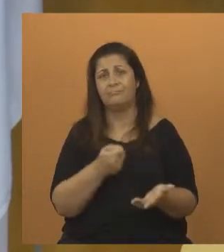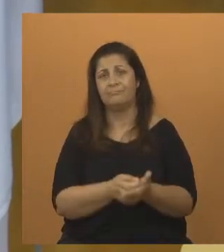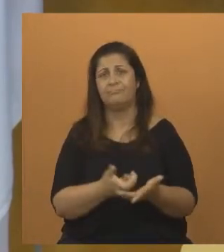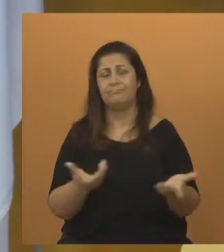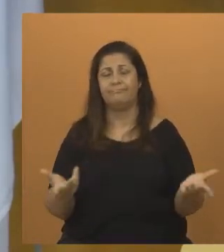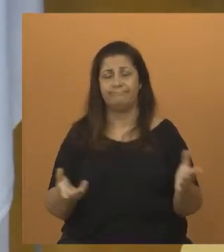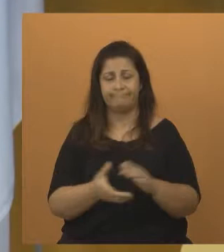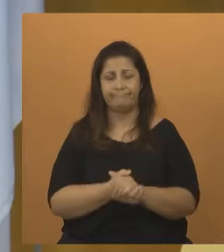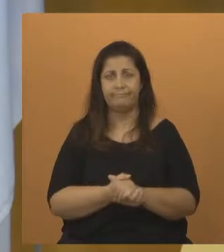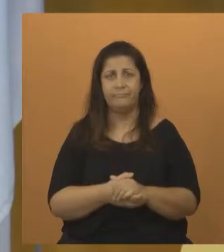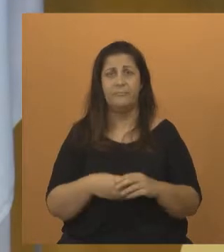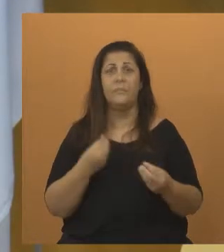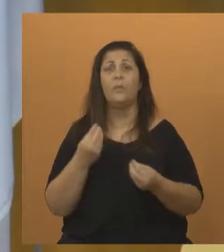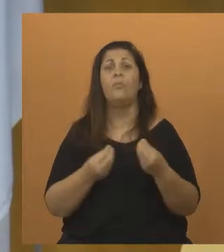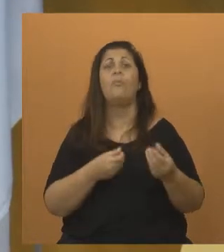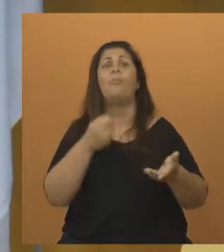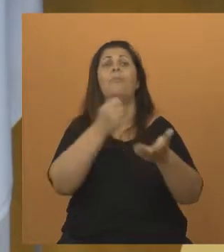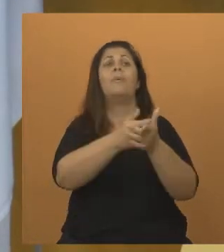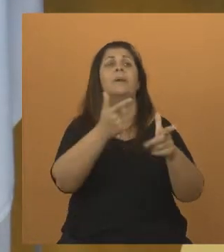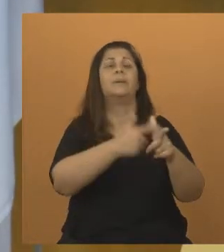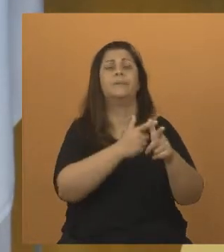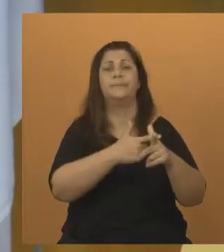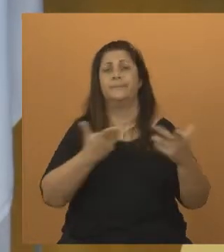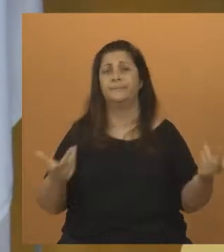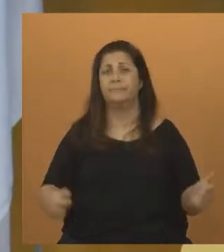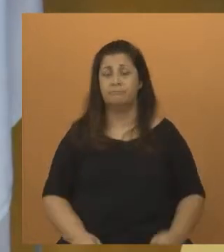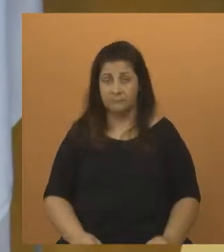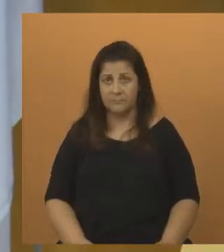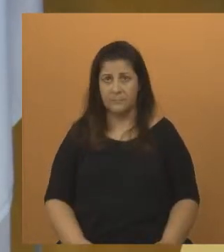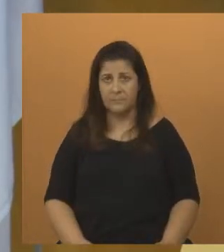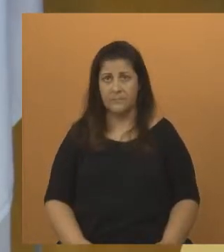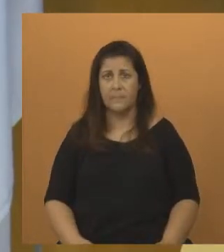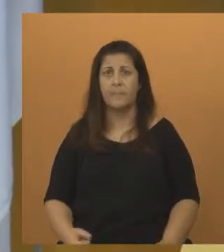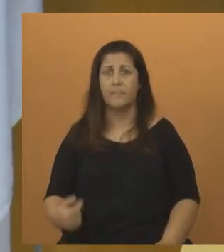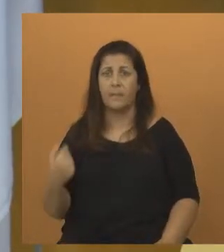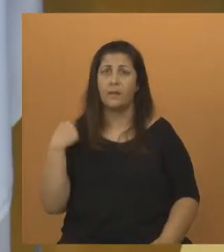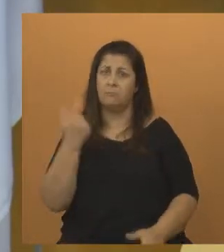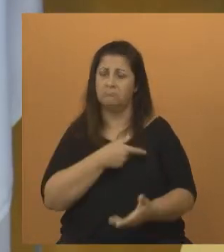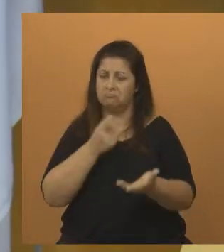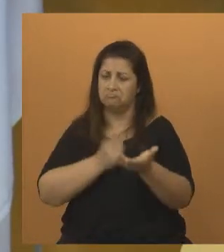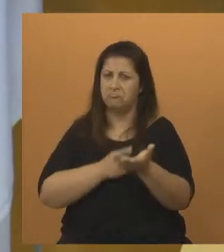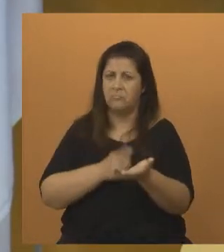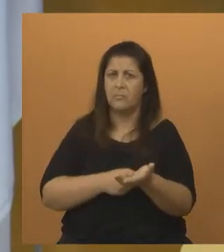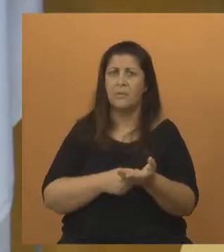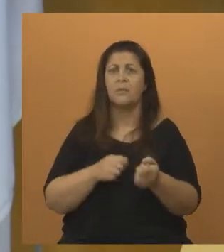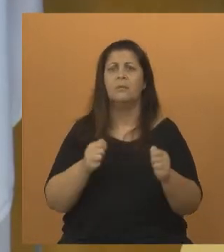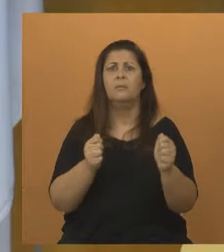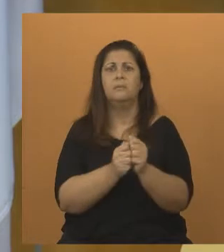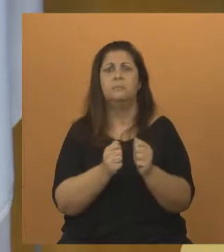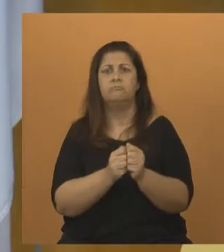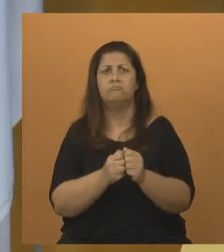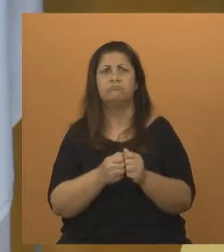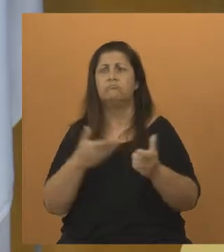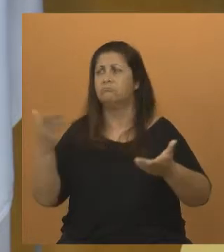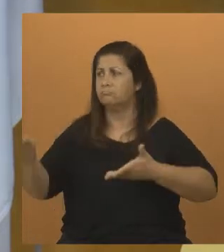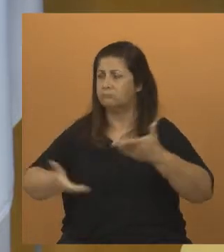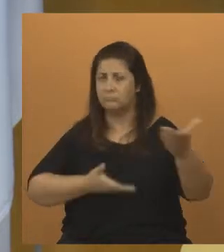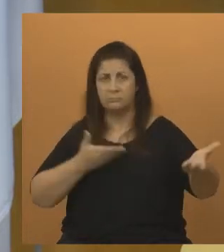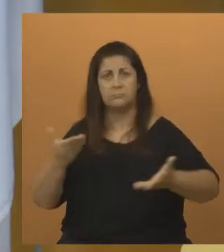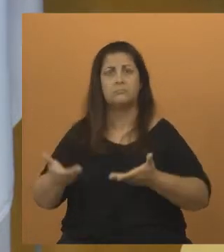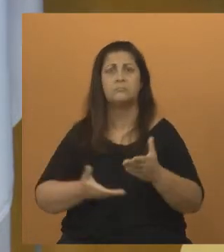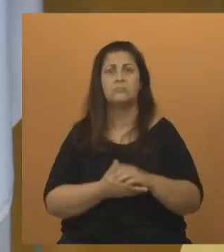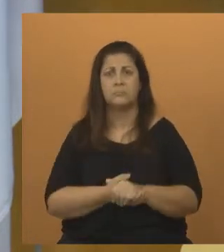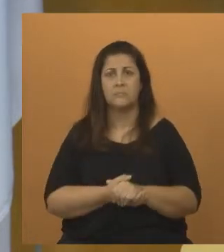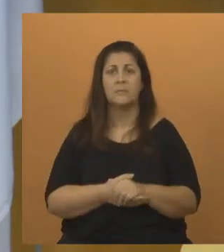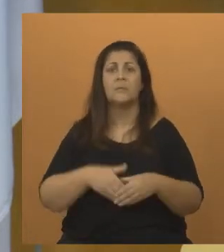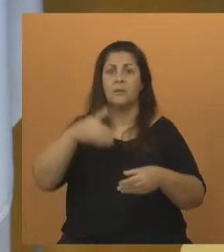aí com as suas próprias pernas para tocar esses clubes. Eu acho que é um compromisso da administração, é um compromisso dessa casa de estar